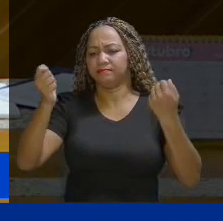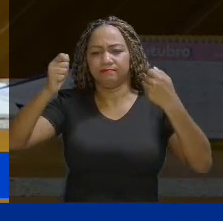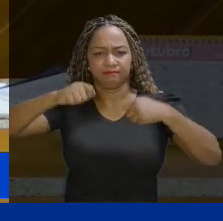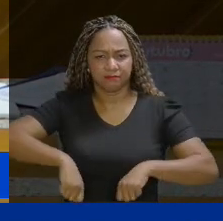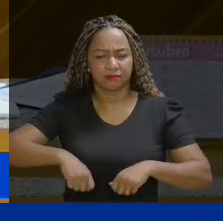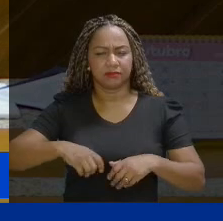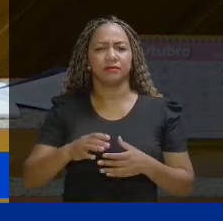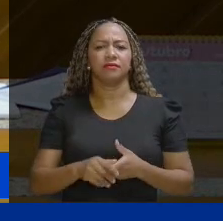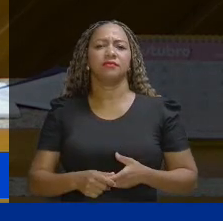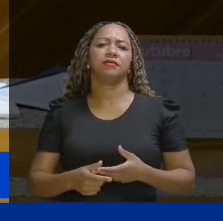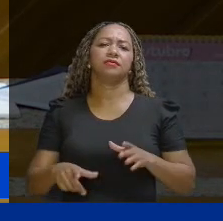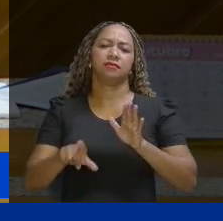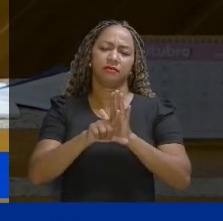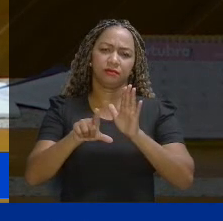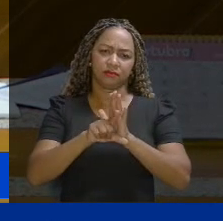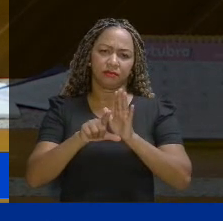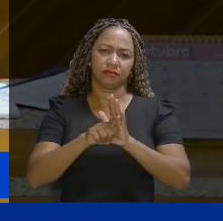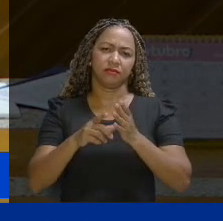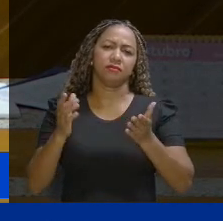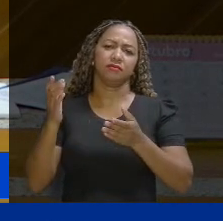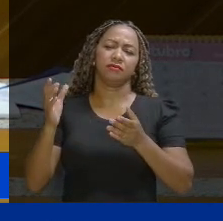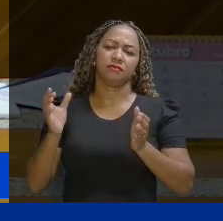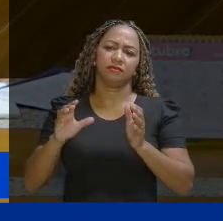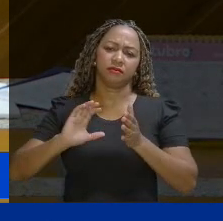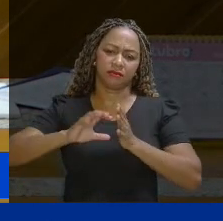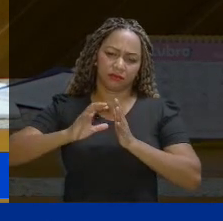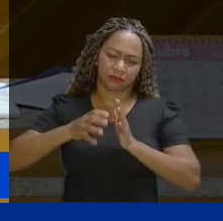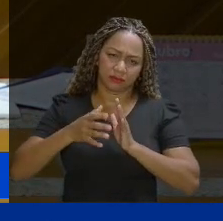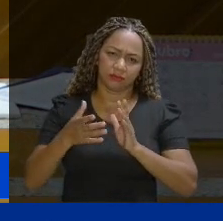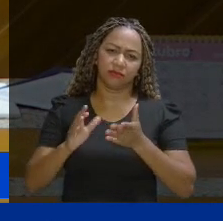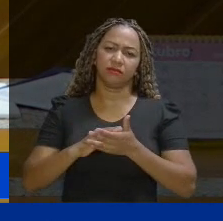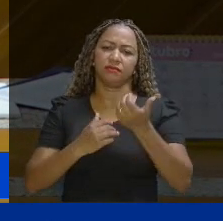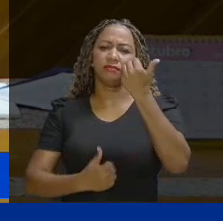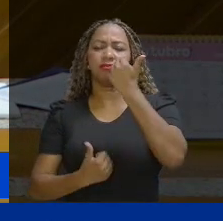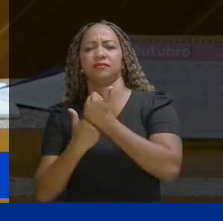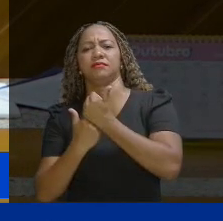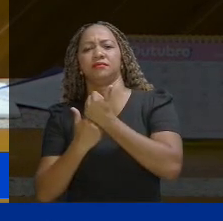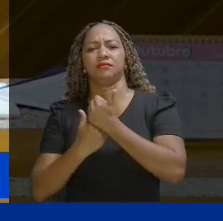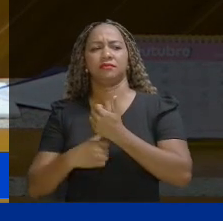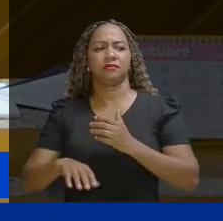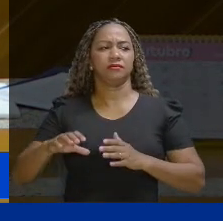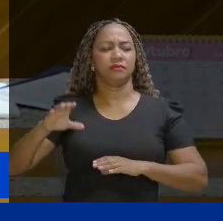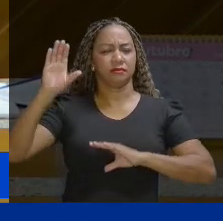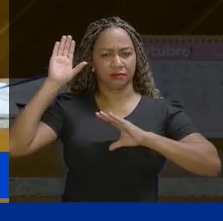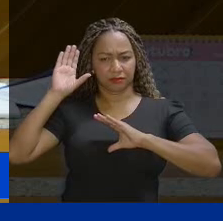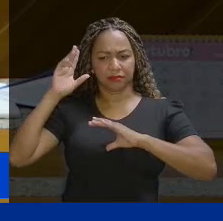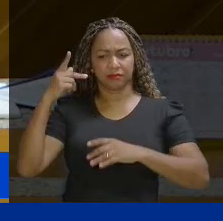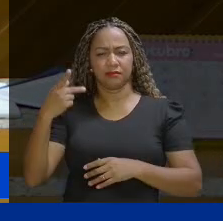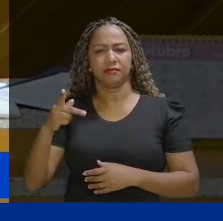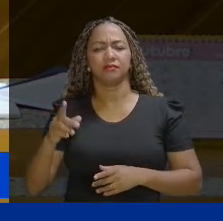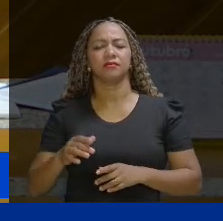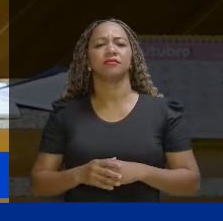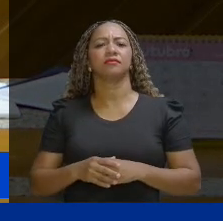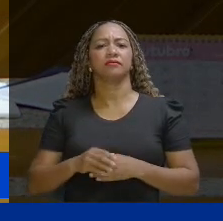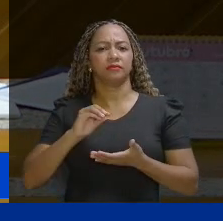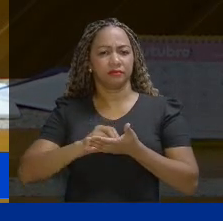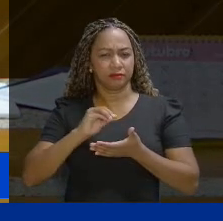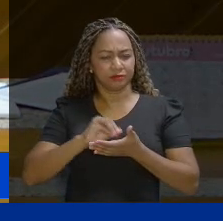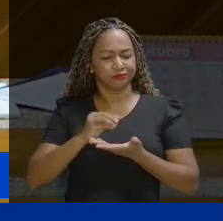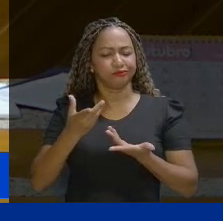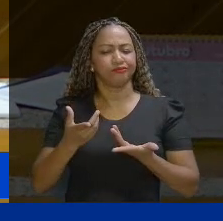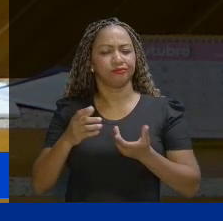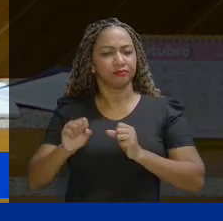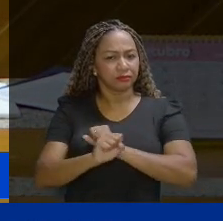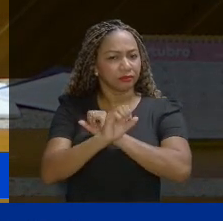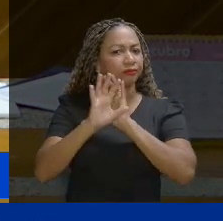legal e concreta para que a agremiação promovesse a substituição da candidatura dela. Disse haver